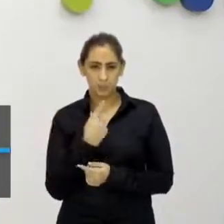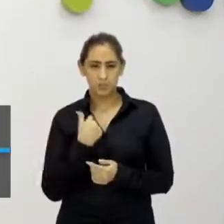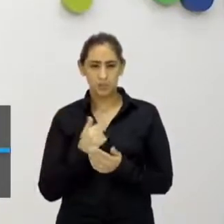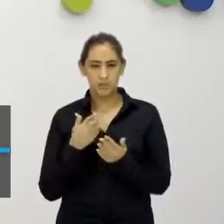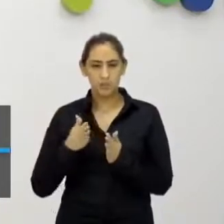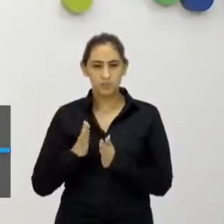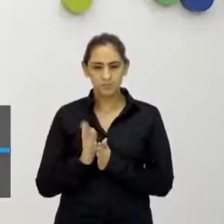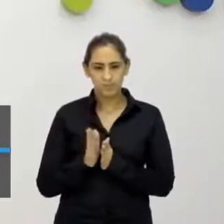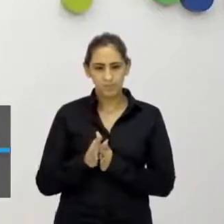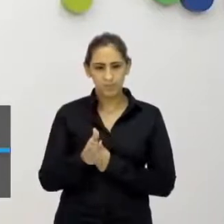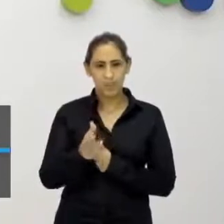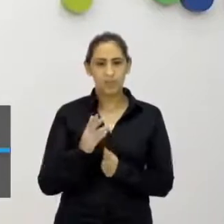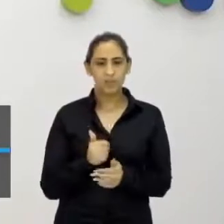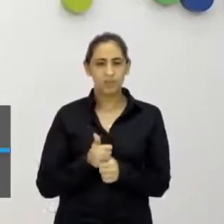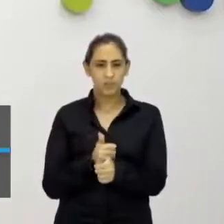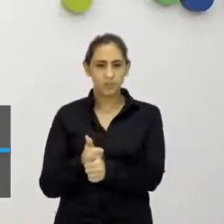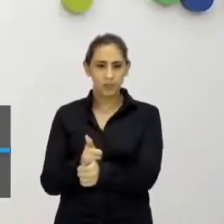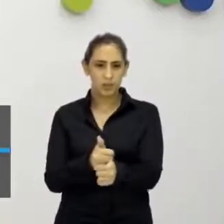longo dessa sequência,